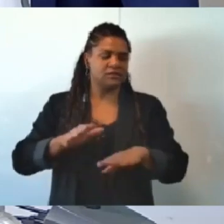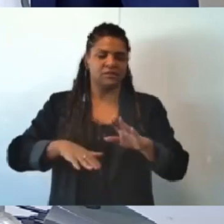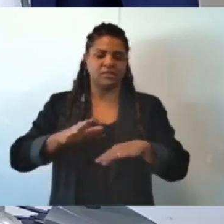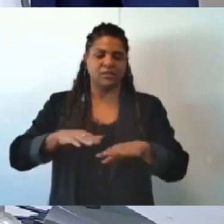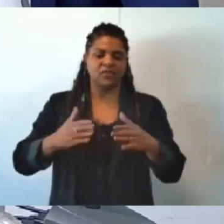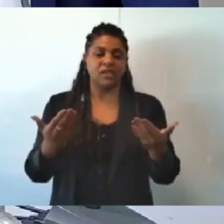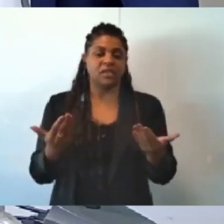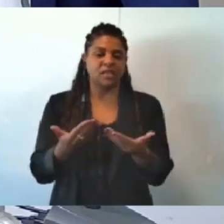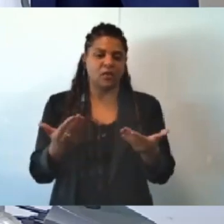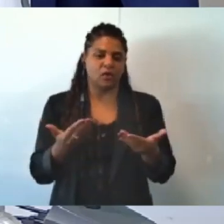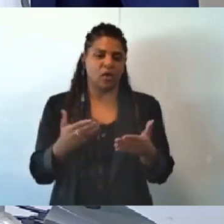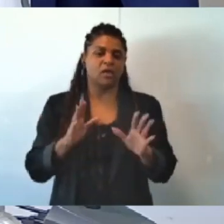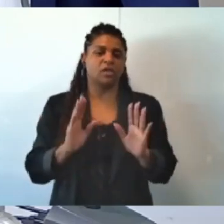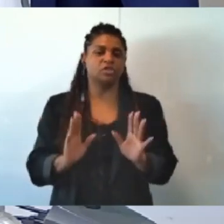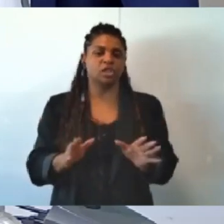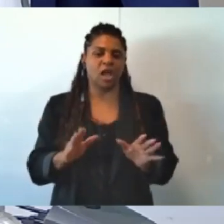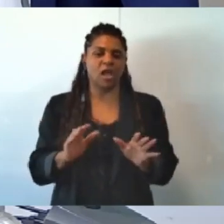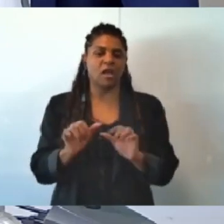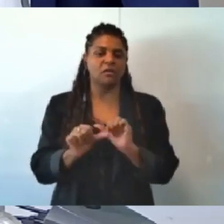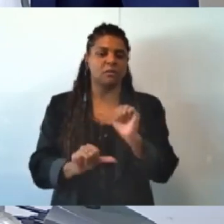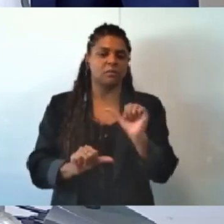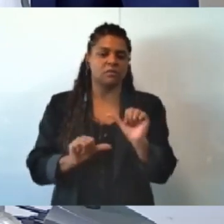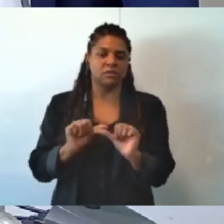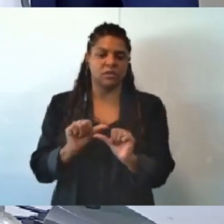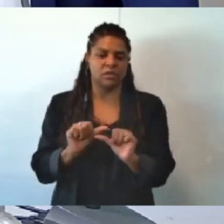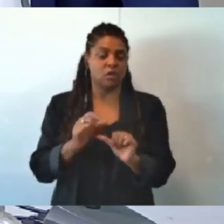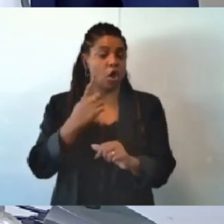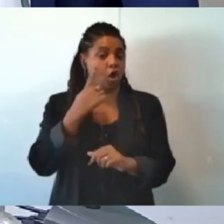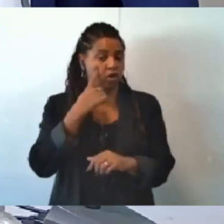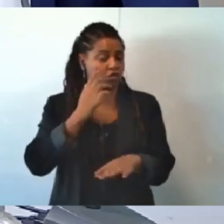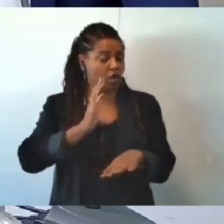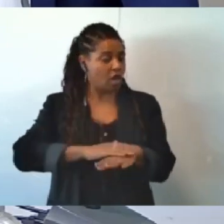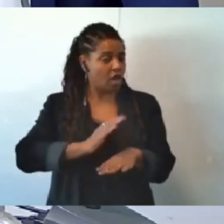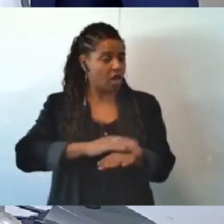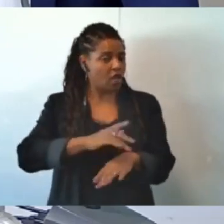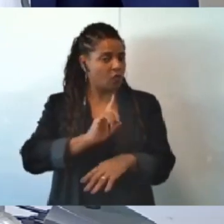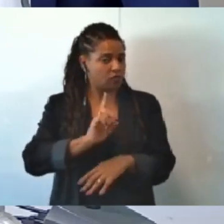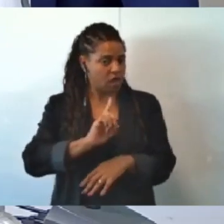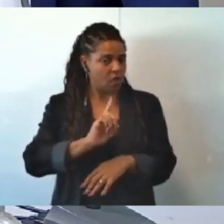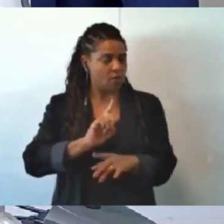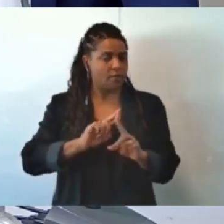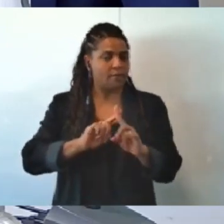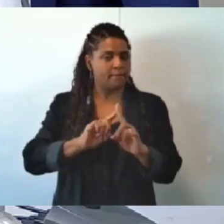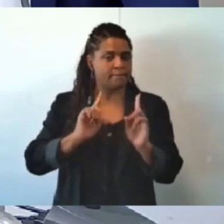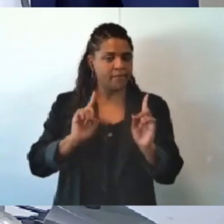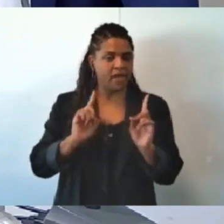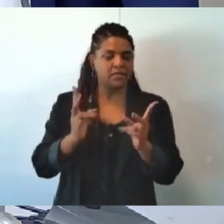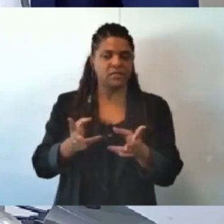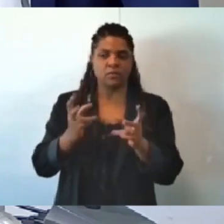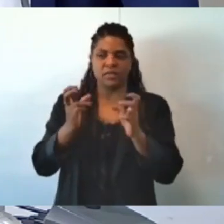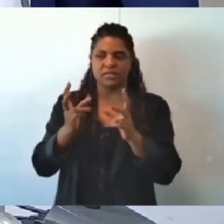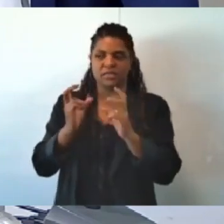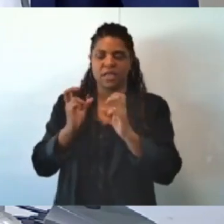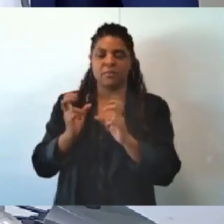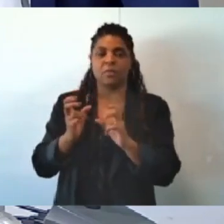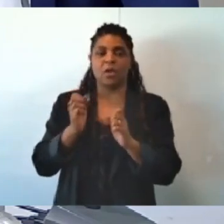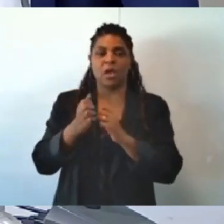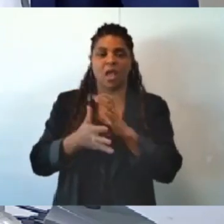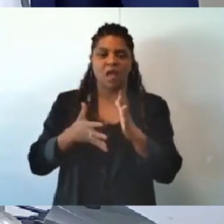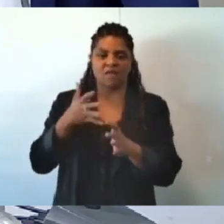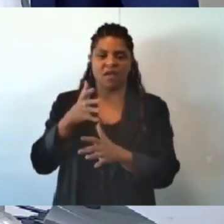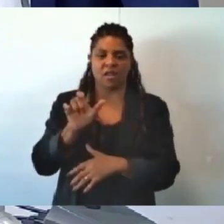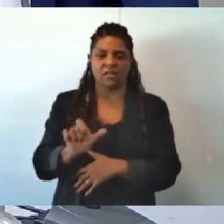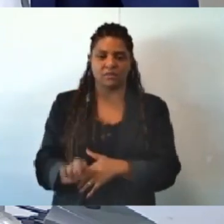mudando mais, olha só, não eu, né, mas eu percebo que a fala das pessoas já é em ritmo